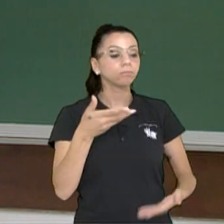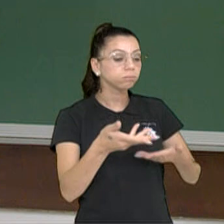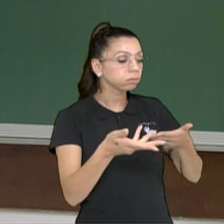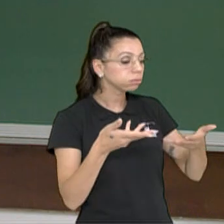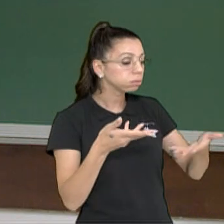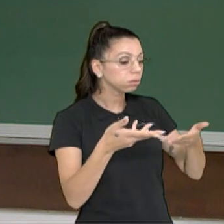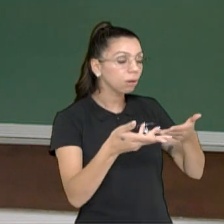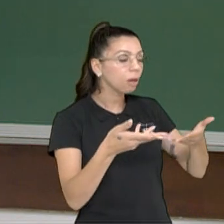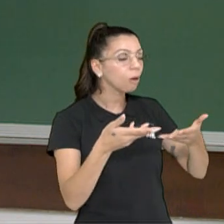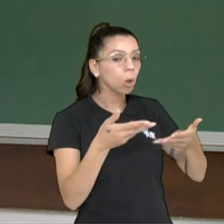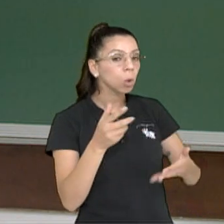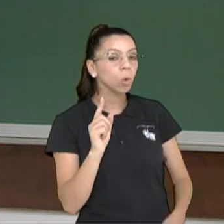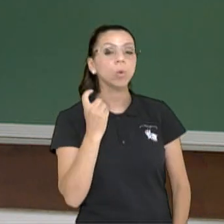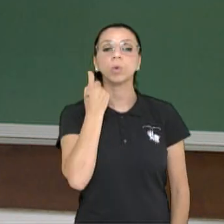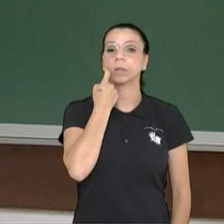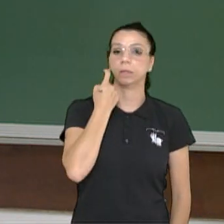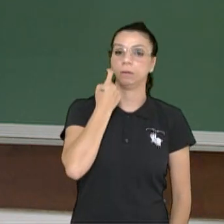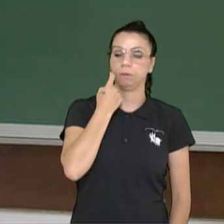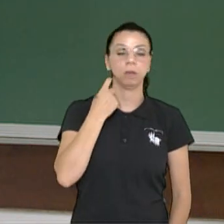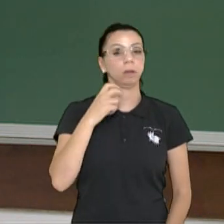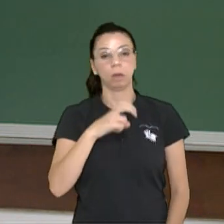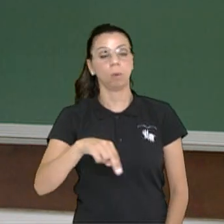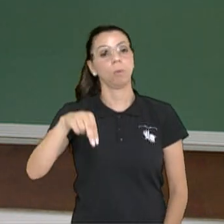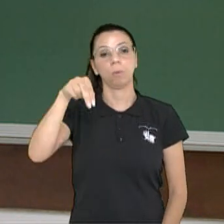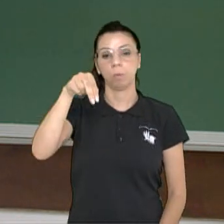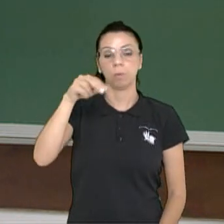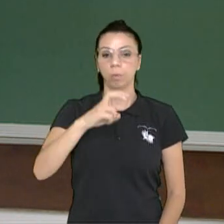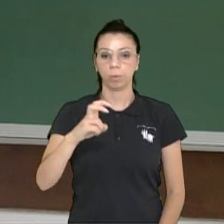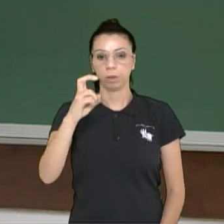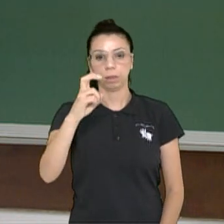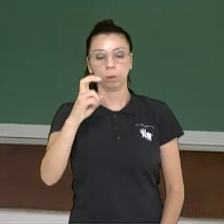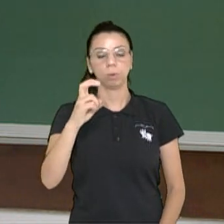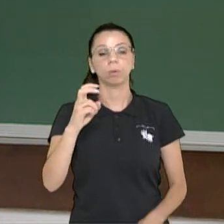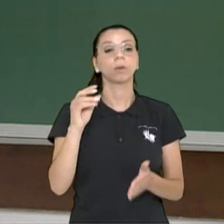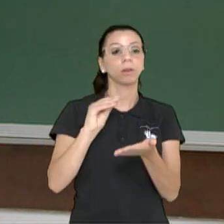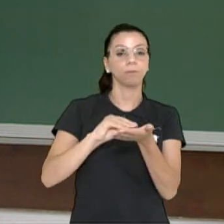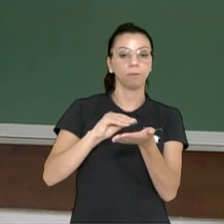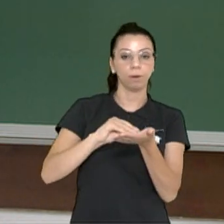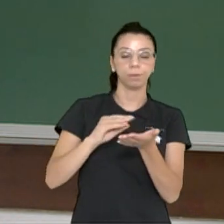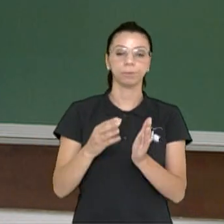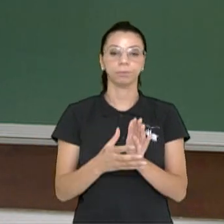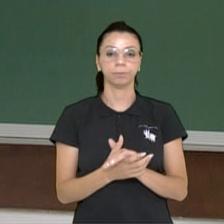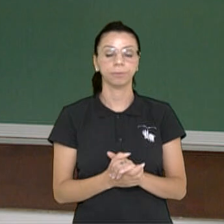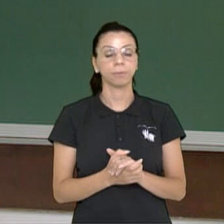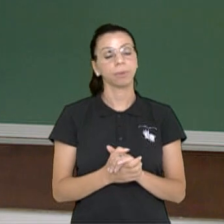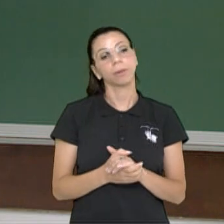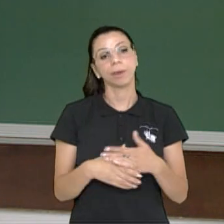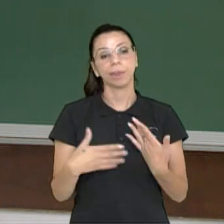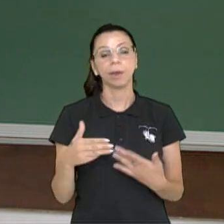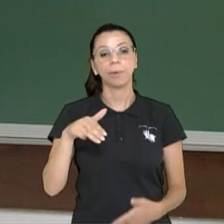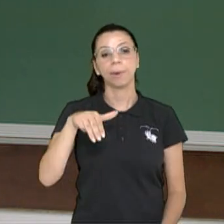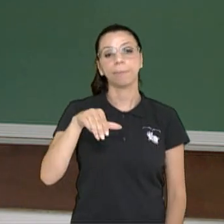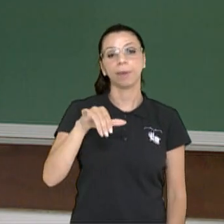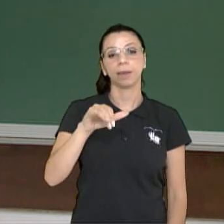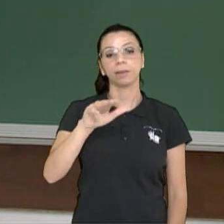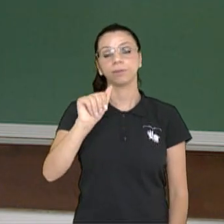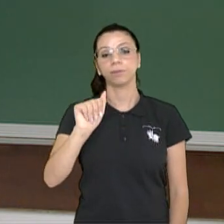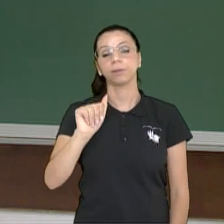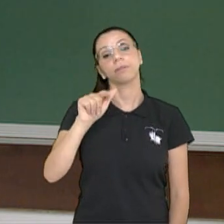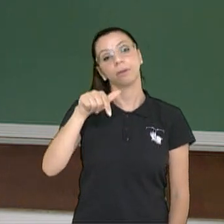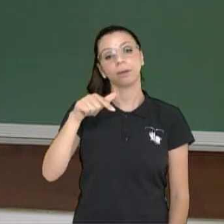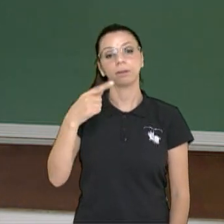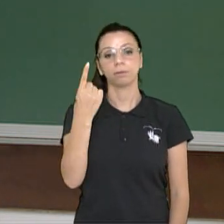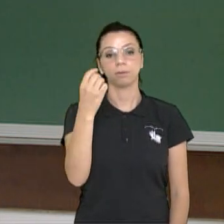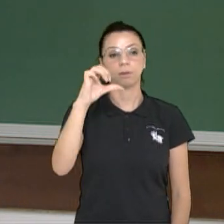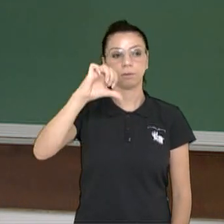o quinto elemento. Então, o que nós temos? Nós temos que a média é 19. Então, x com o tracinho em cima, que